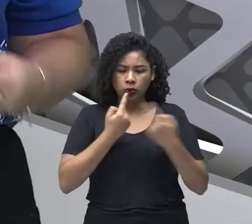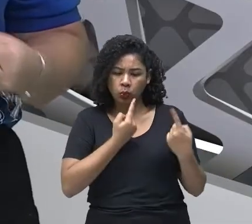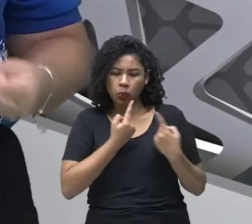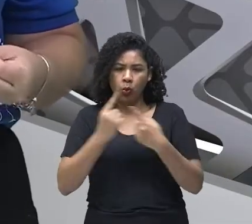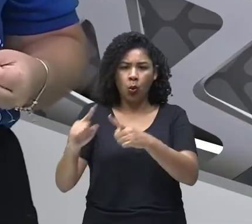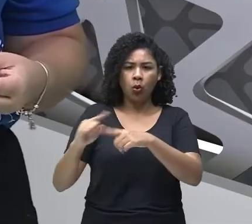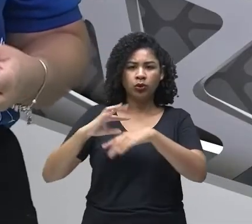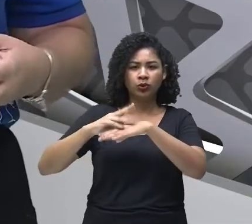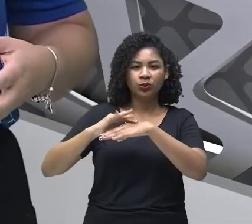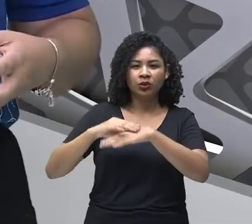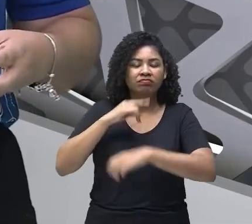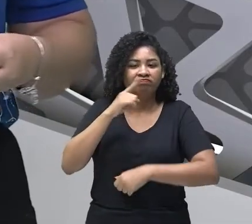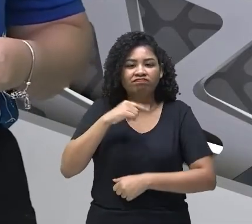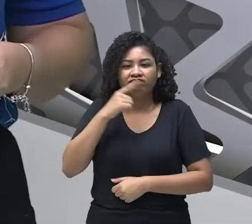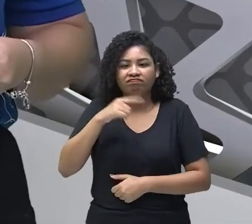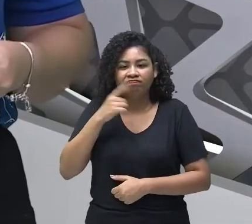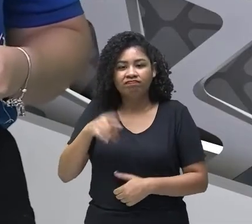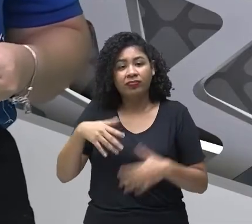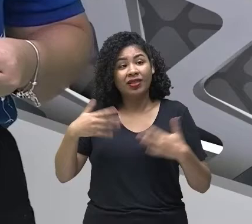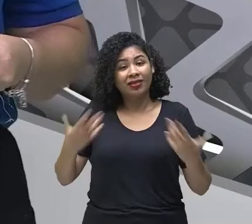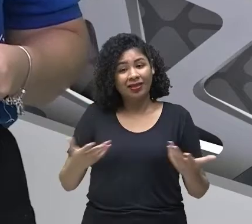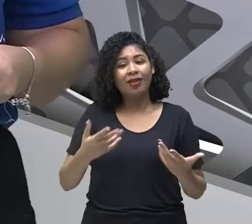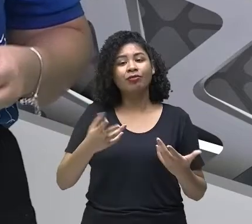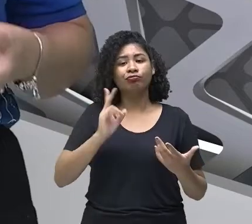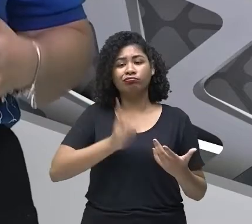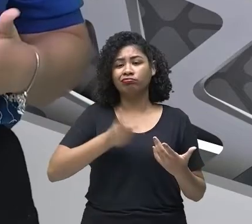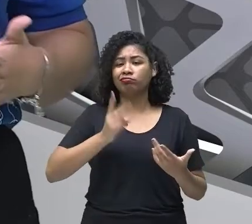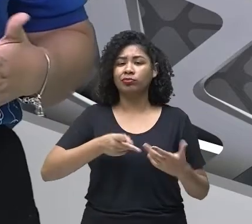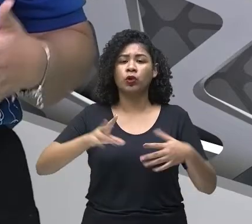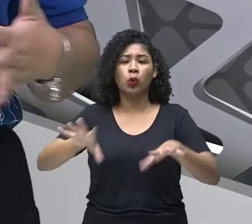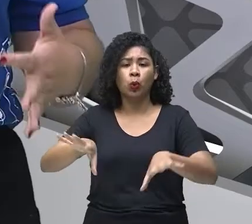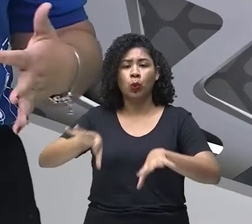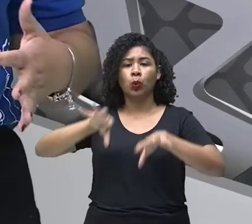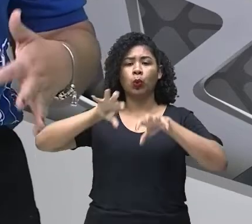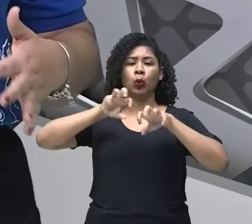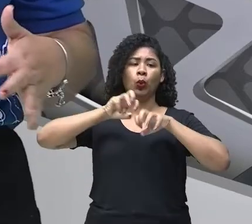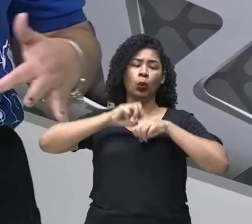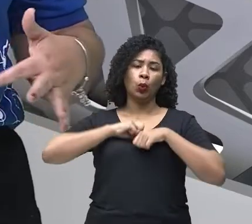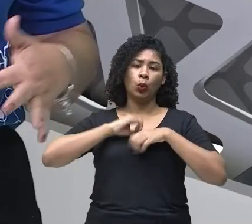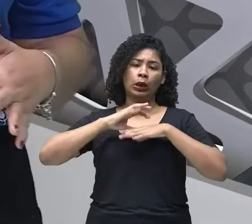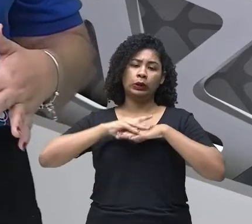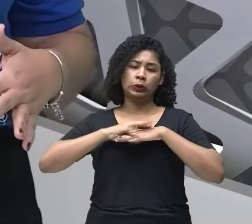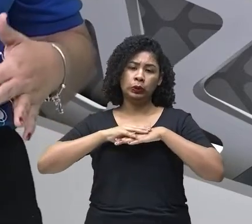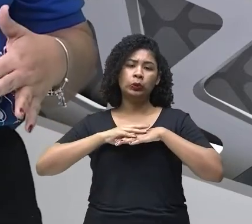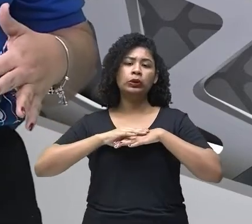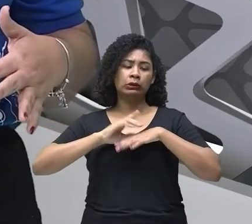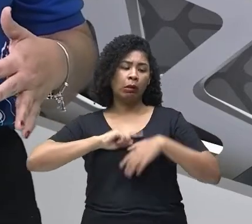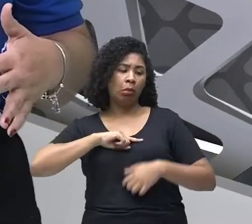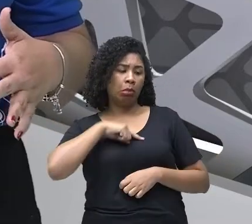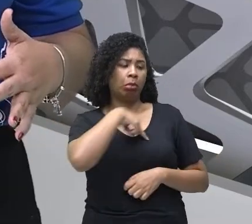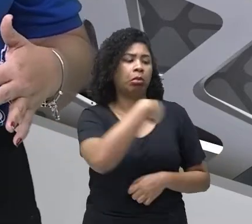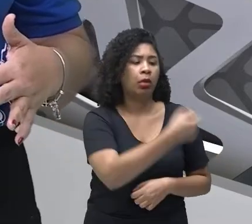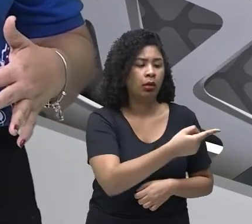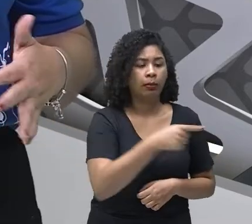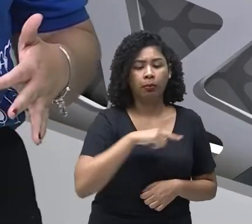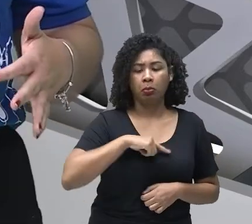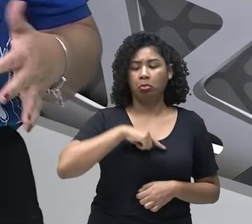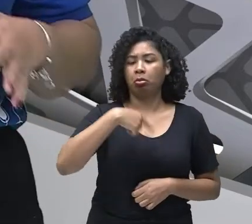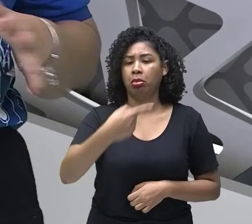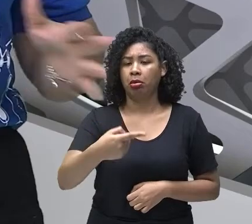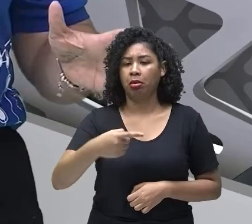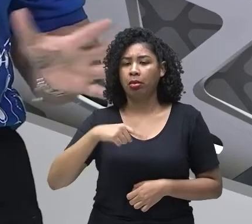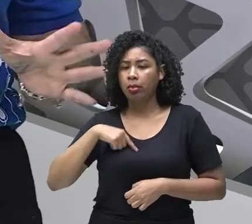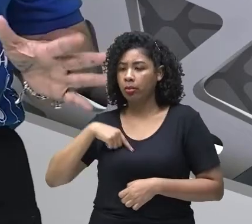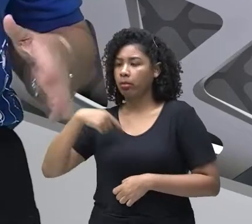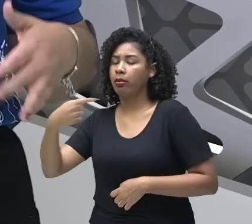defesa dessa doença, você acaba também sendo agente transmissor desta doença.